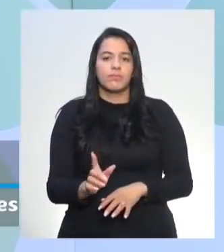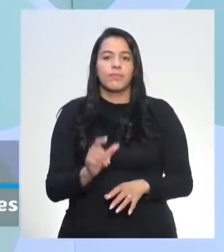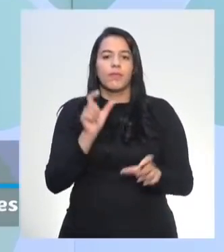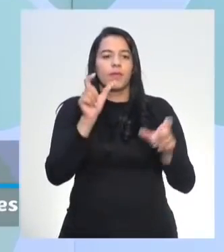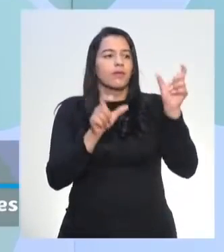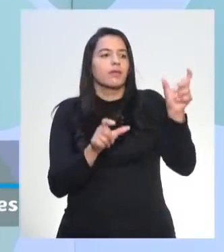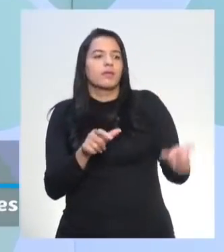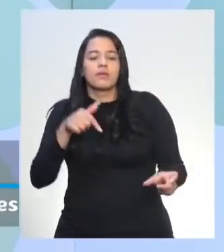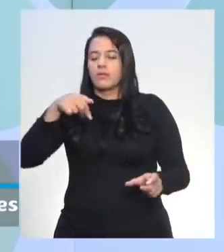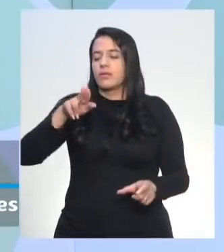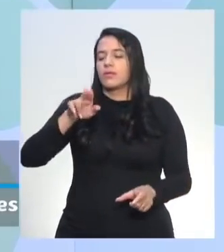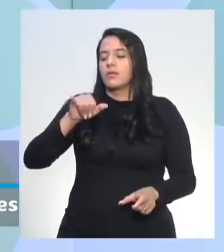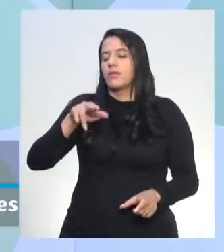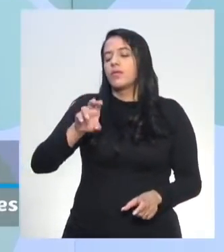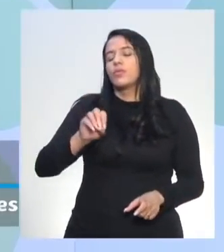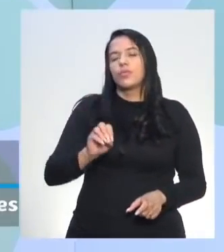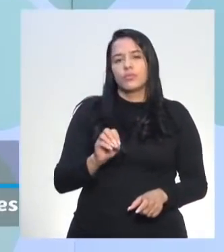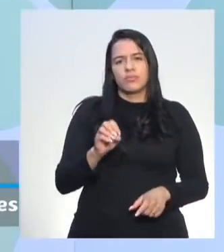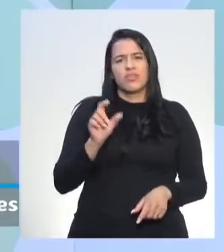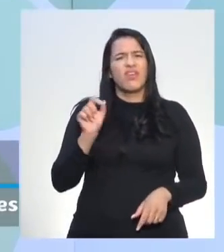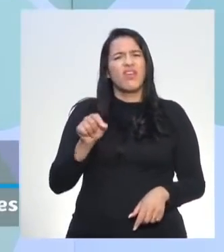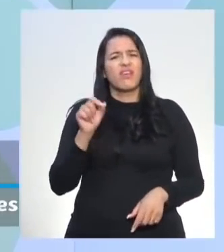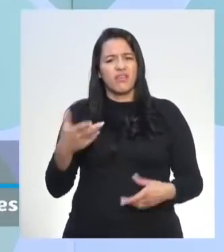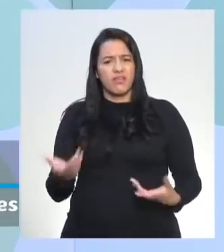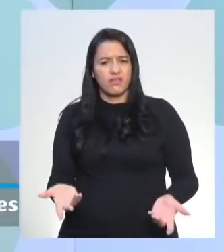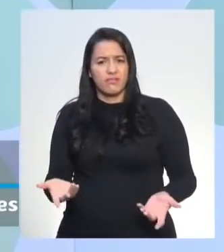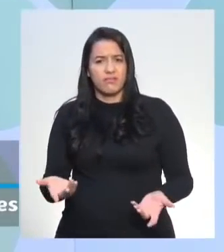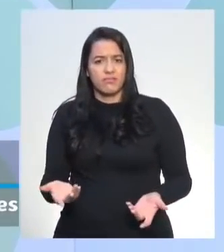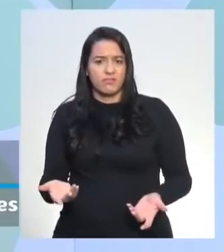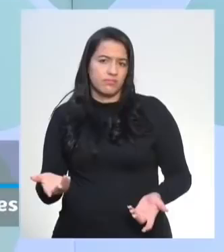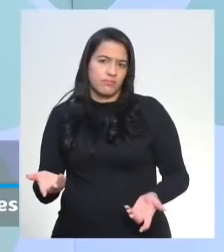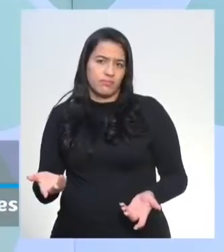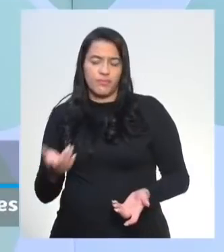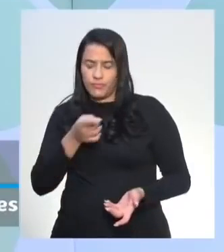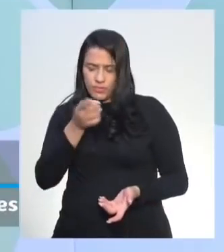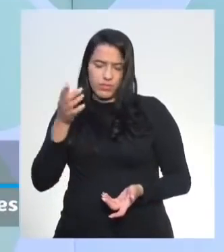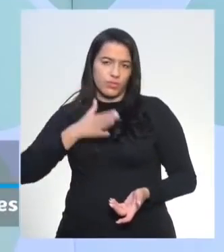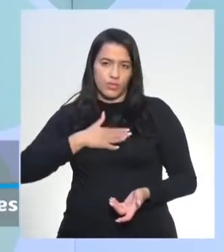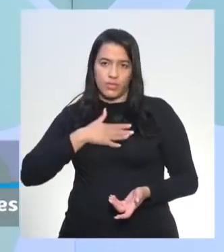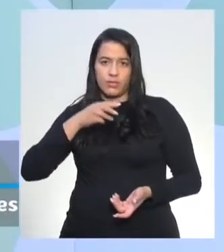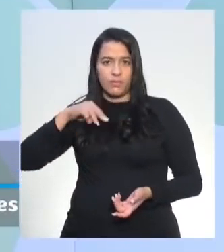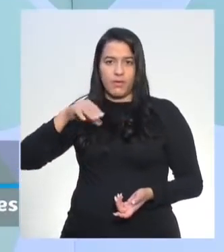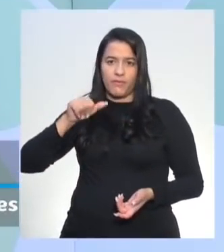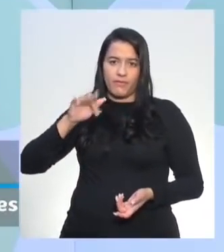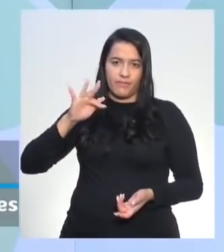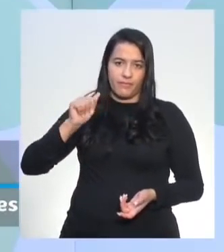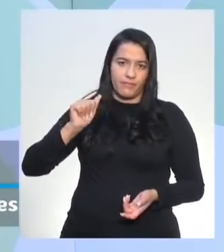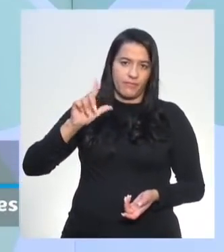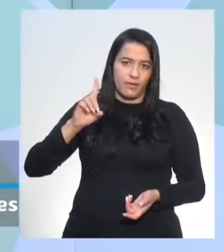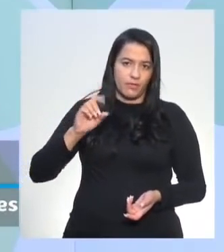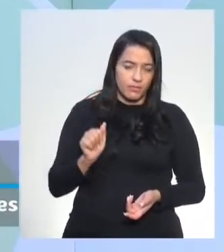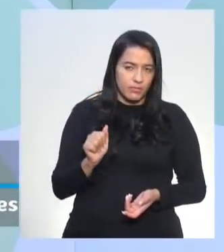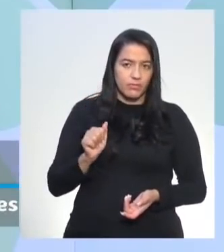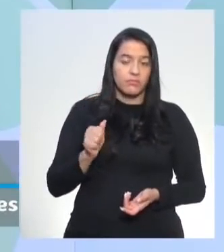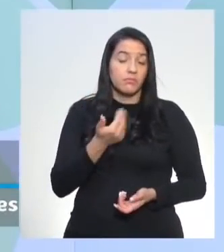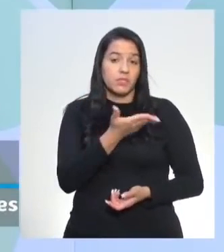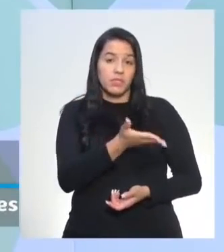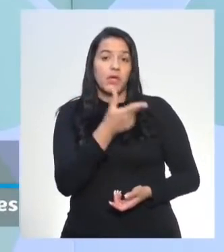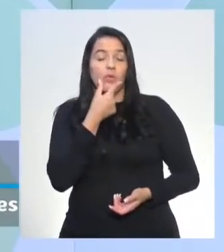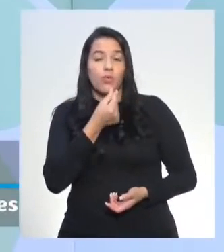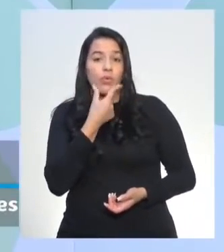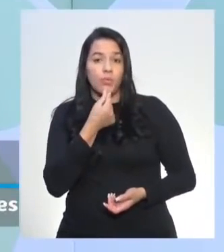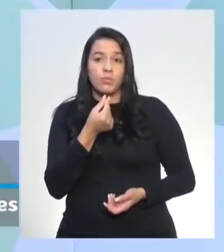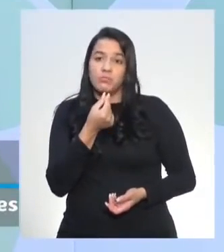Quino? Nem sabia quem era Quino. Por exemplo, eu sempre curti a Mafalda, mas eu não conhecia o Quino. Né? Então, olha como a gente tem